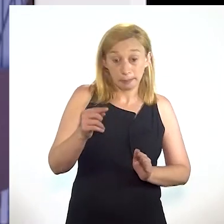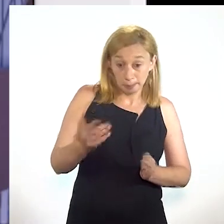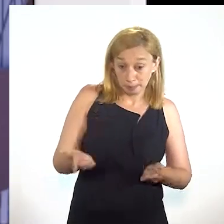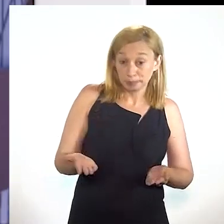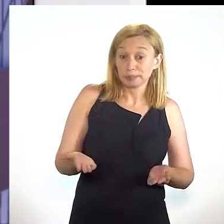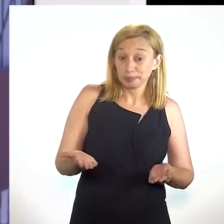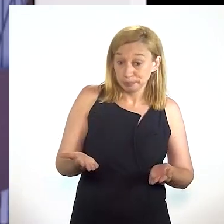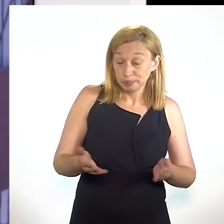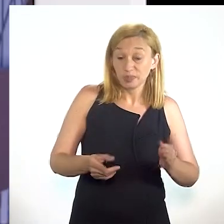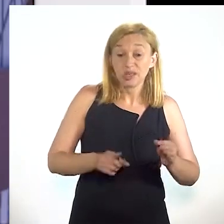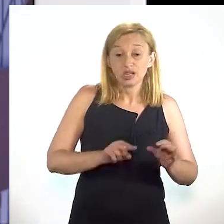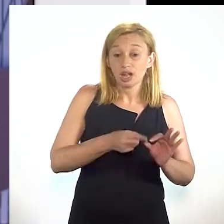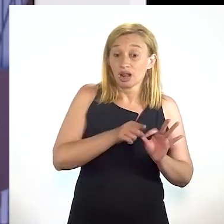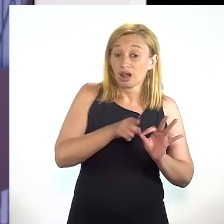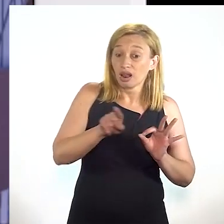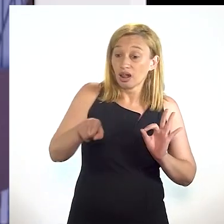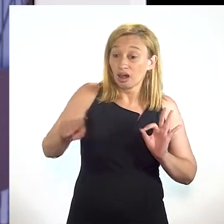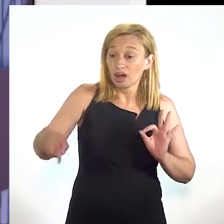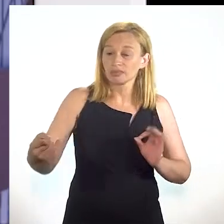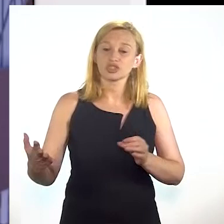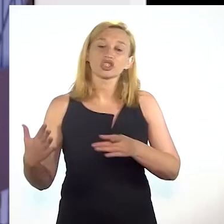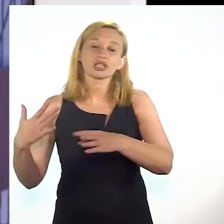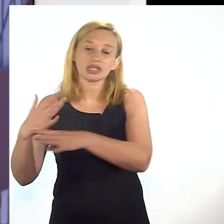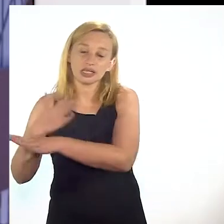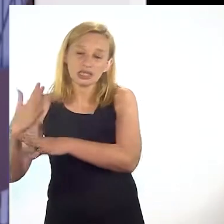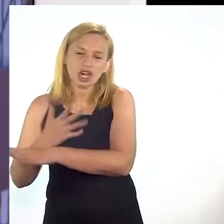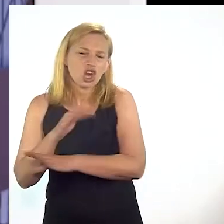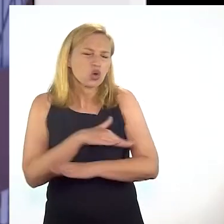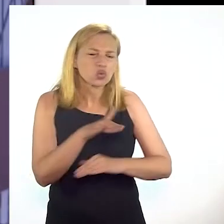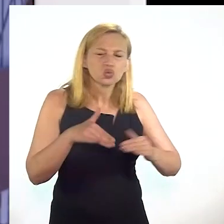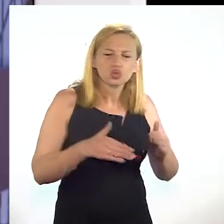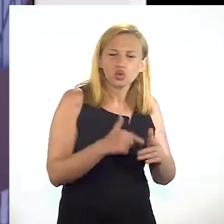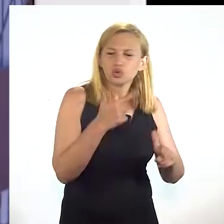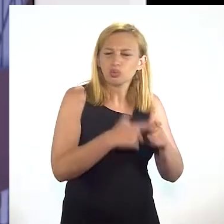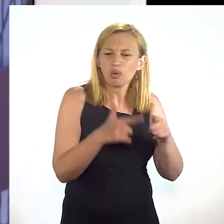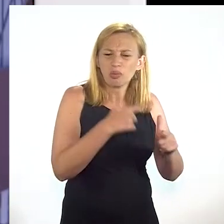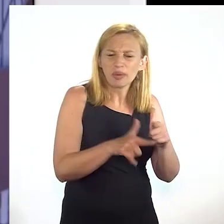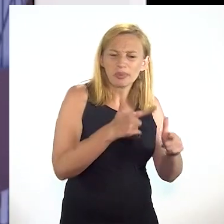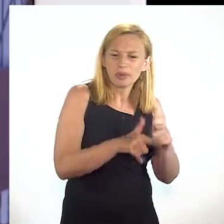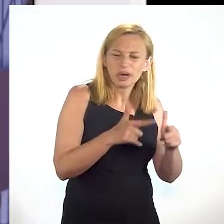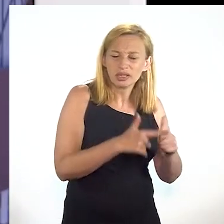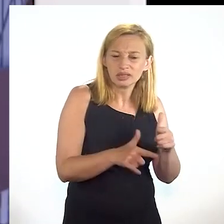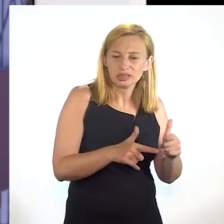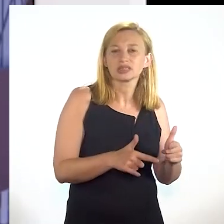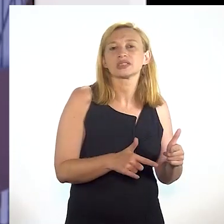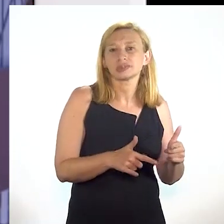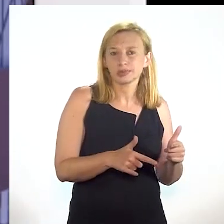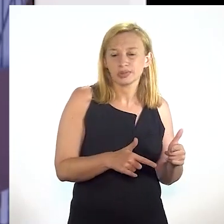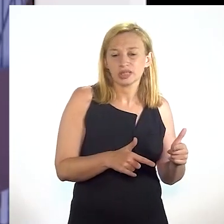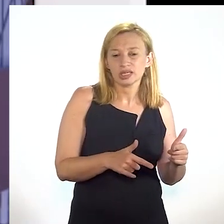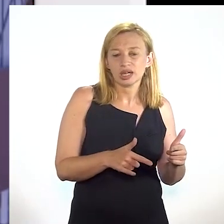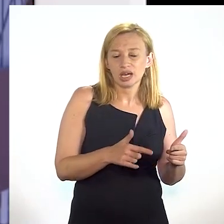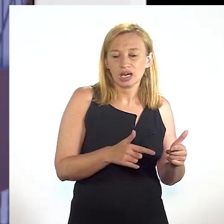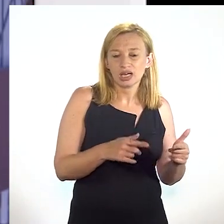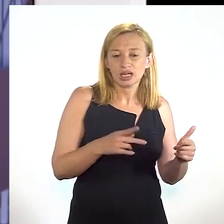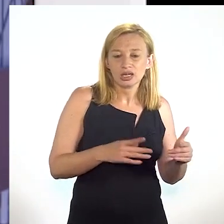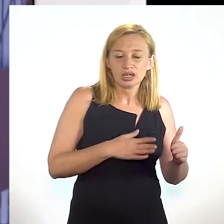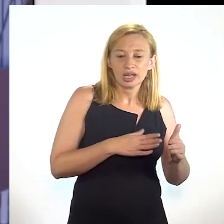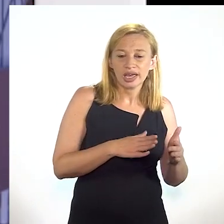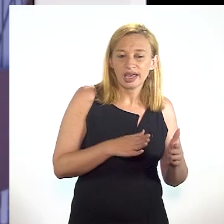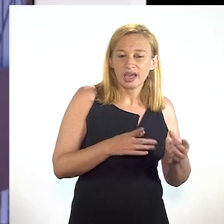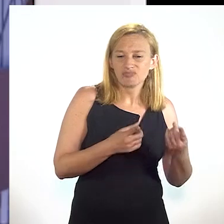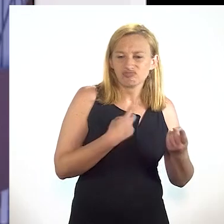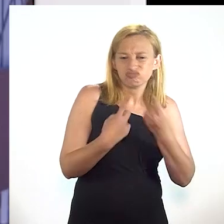para ir no centro. E aí, com todos os problemas que você tem, quando você tem uma única centralidade que